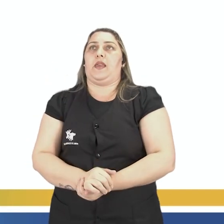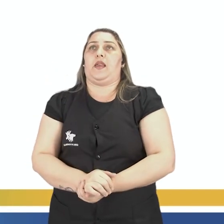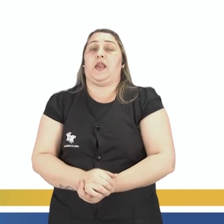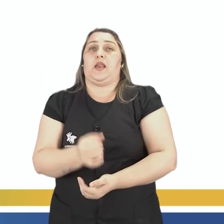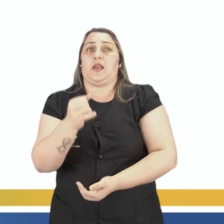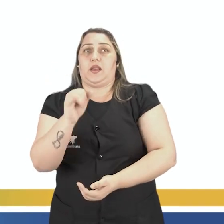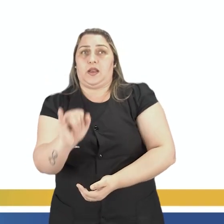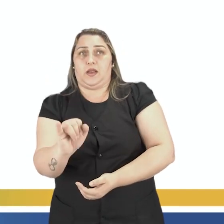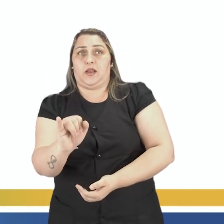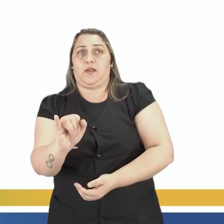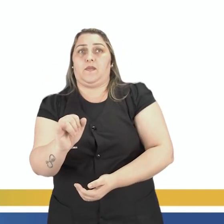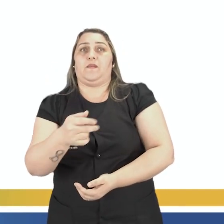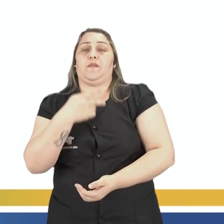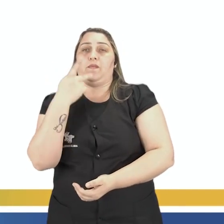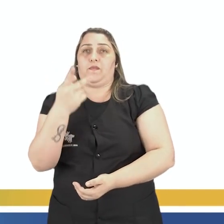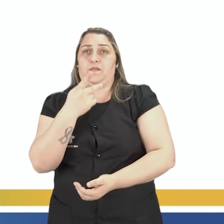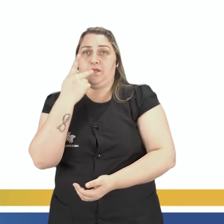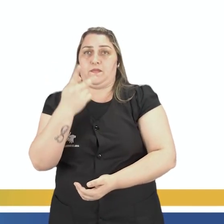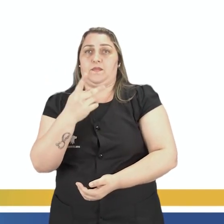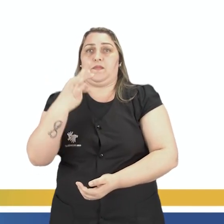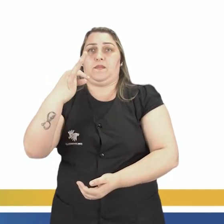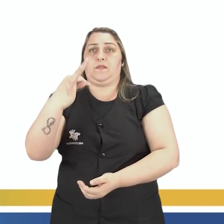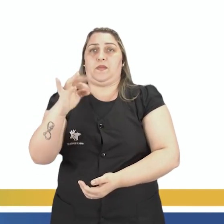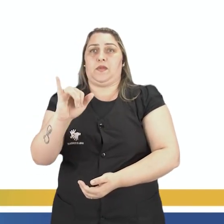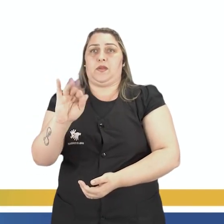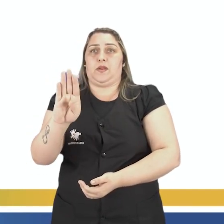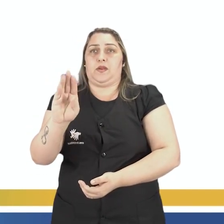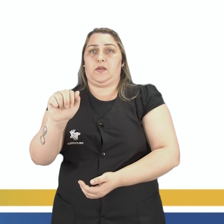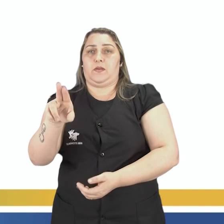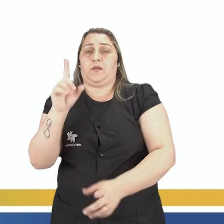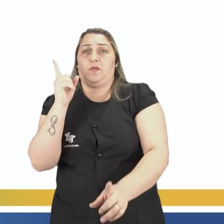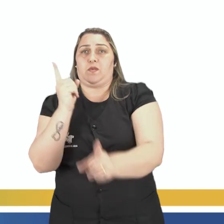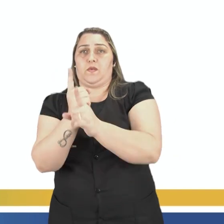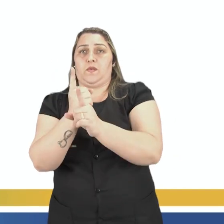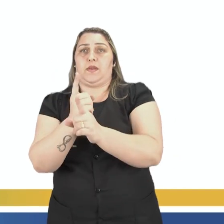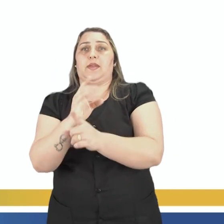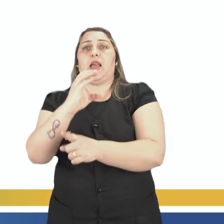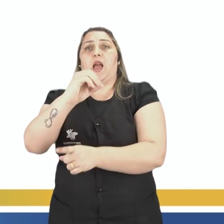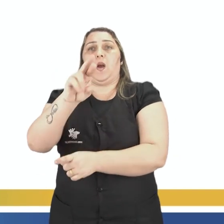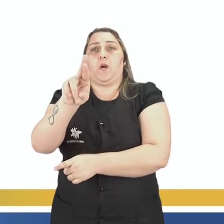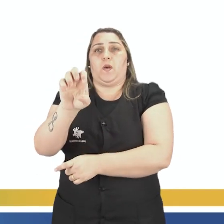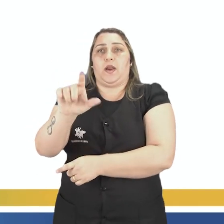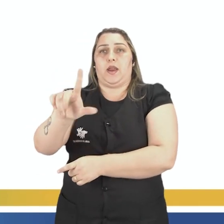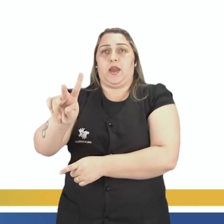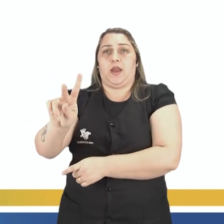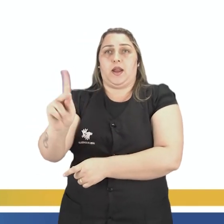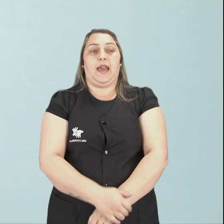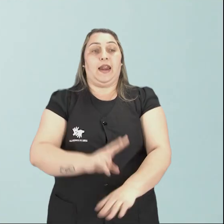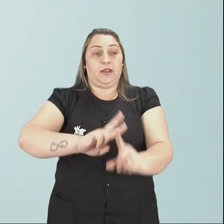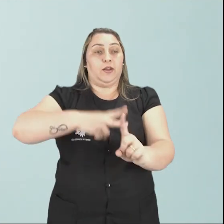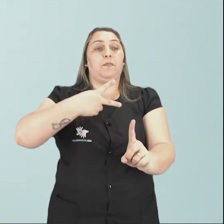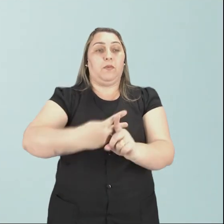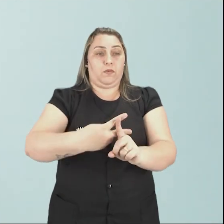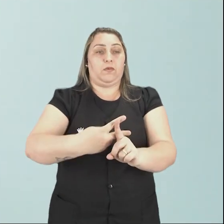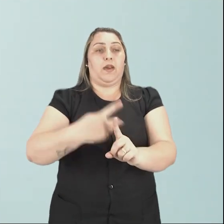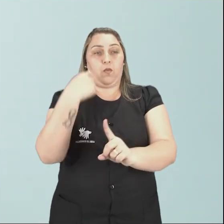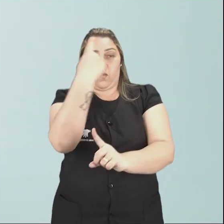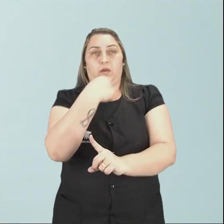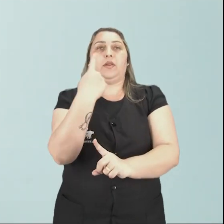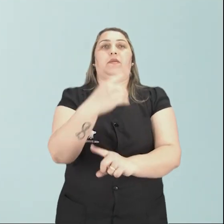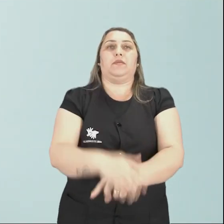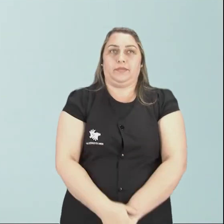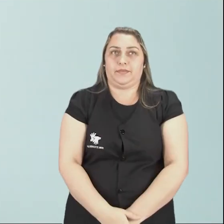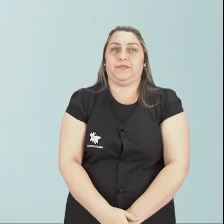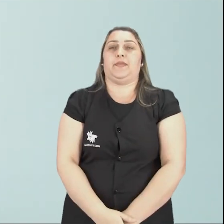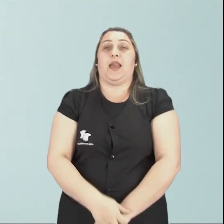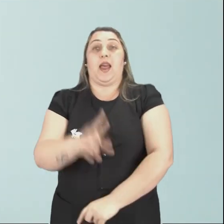Se você disse que o tímpano se encontra na orelha média, está correto. Então, lembrando o